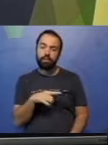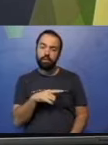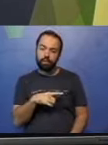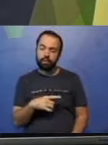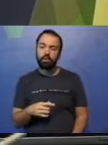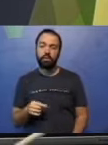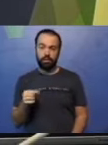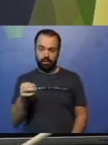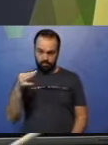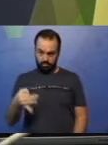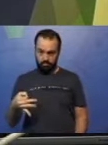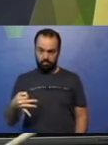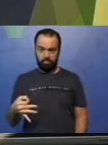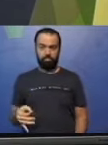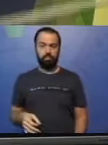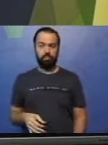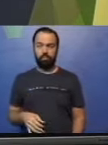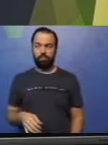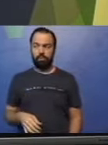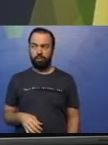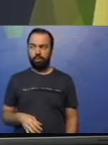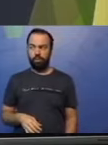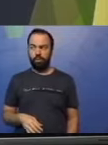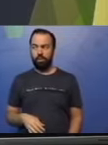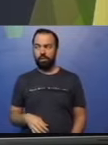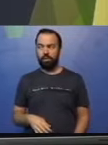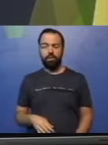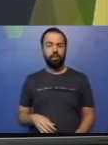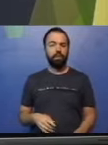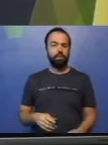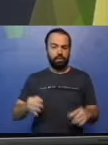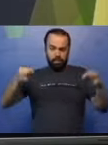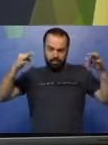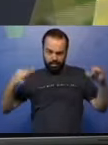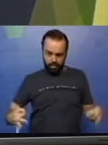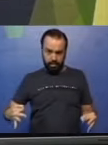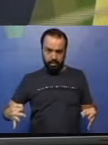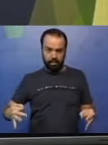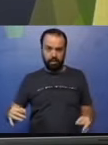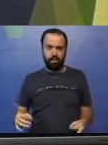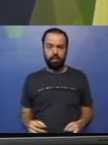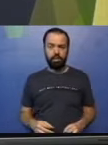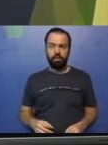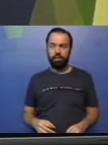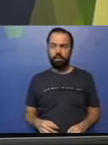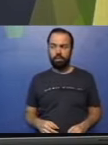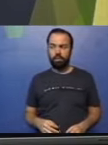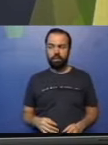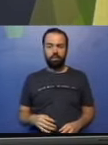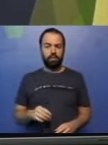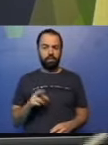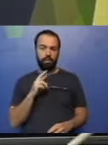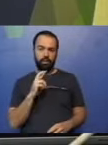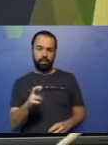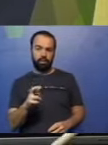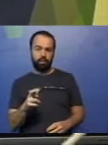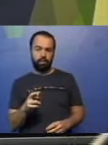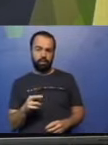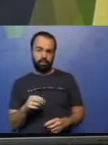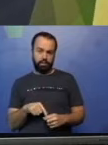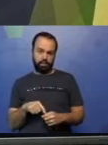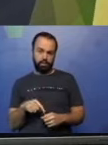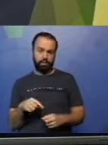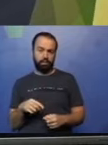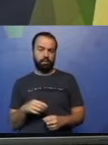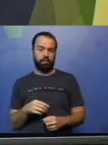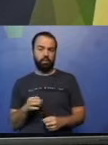Sim, a chance. É certeza que o resultado vai ser